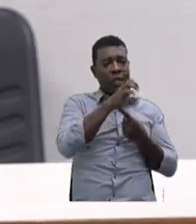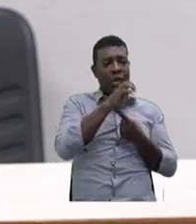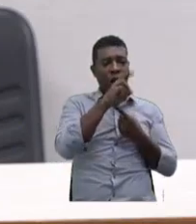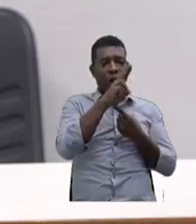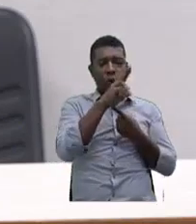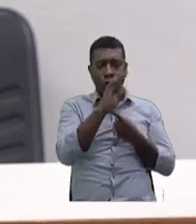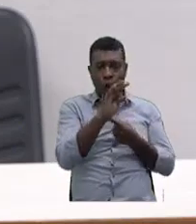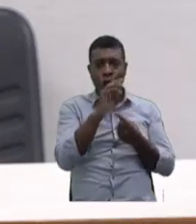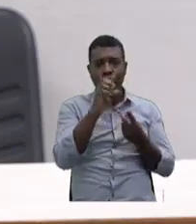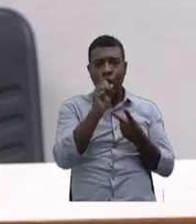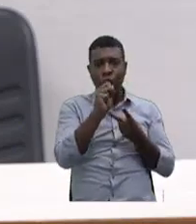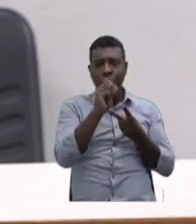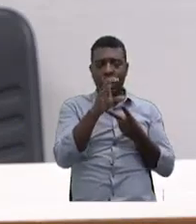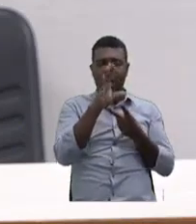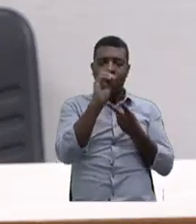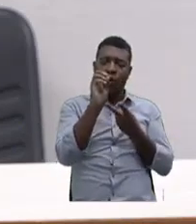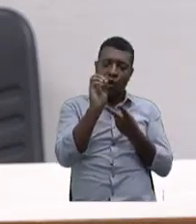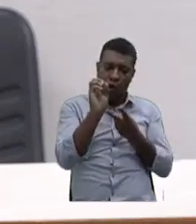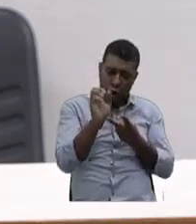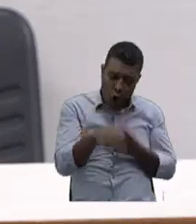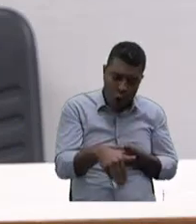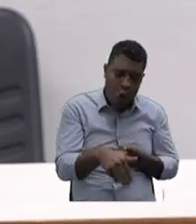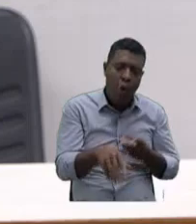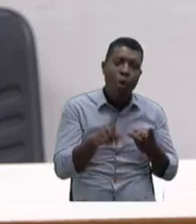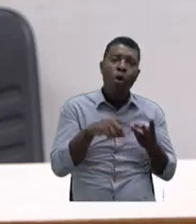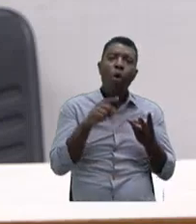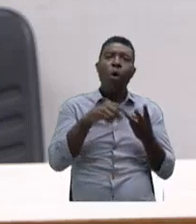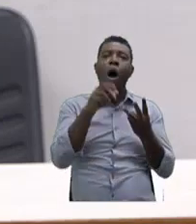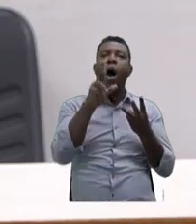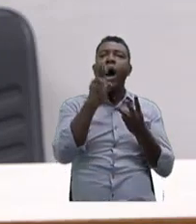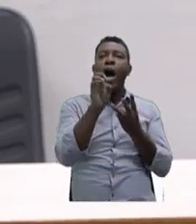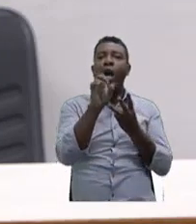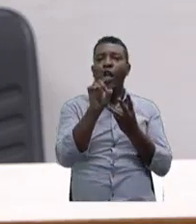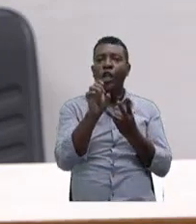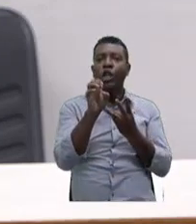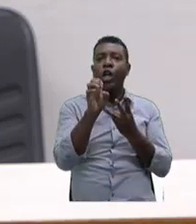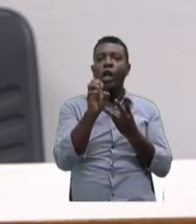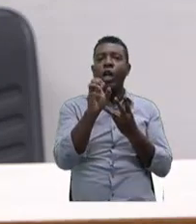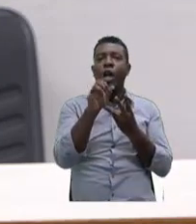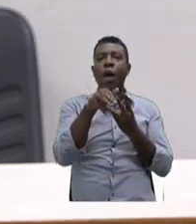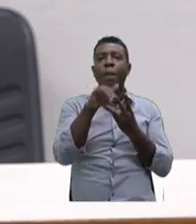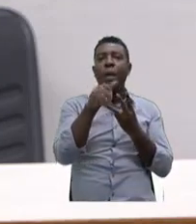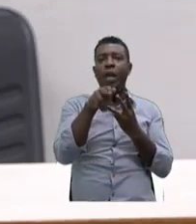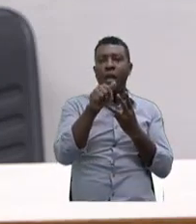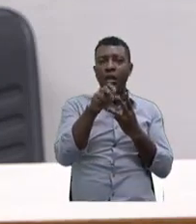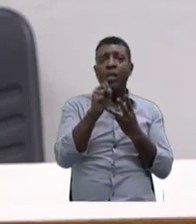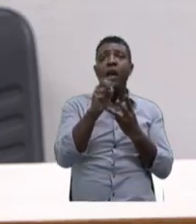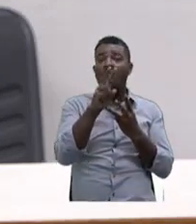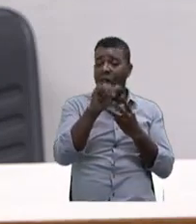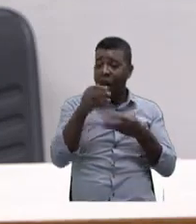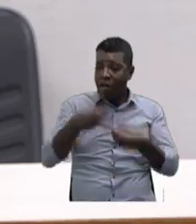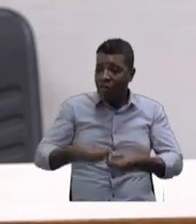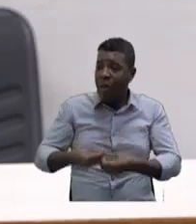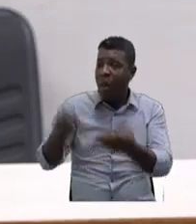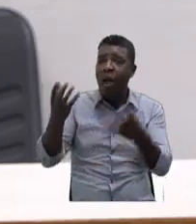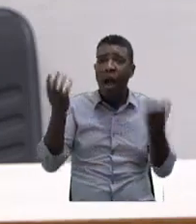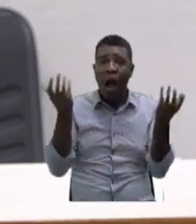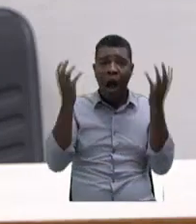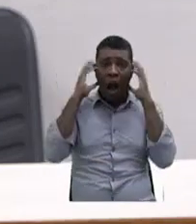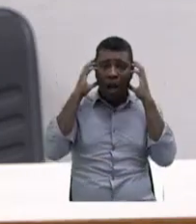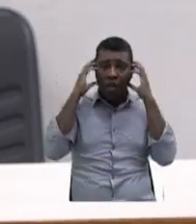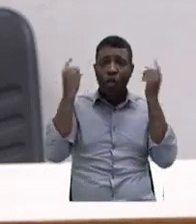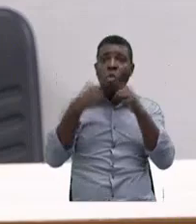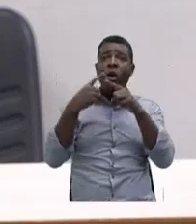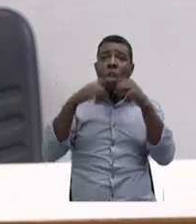Minas. A Rede Minas está com uma campanha no ar. Nós vamos mandar mídia para as rádios, que as rádios têm um alcance